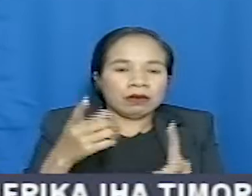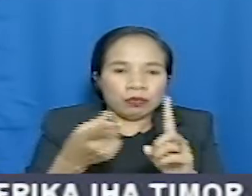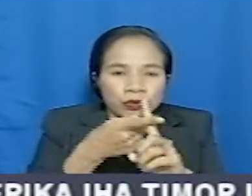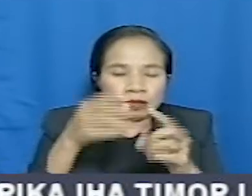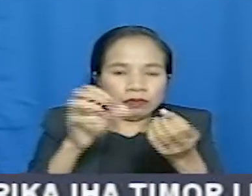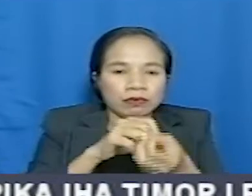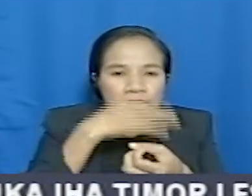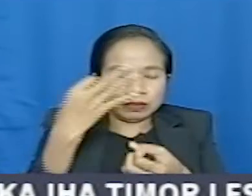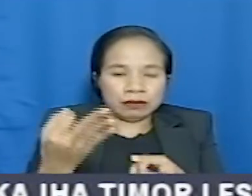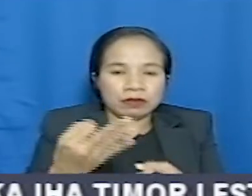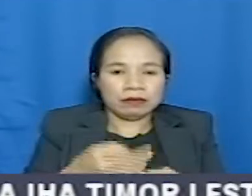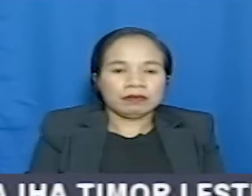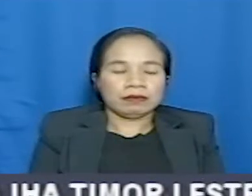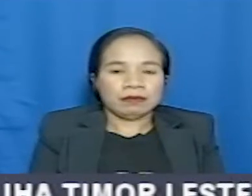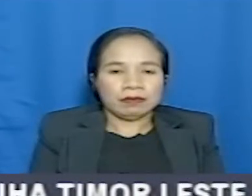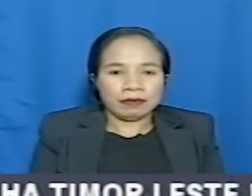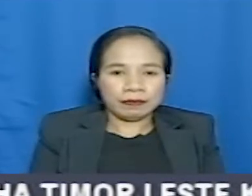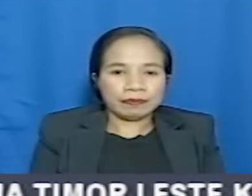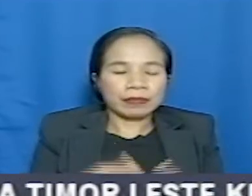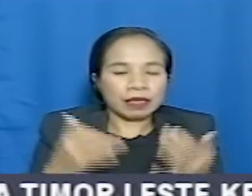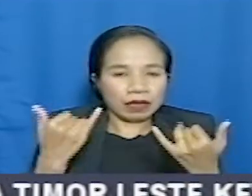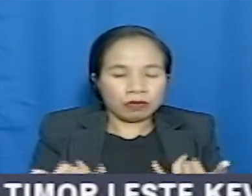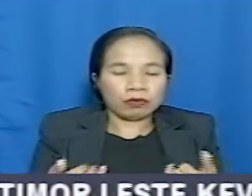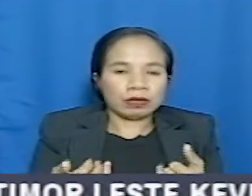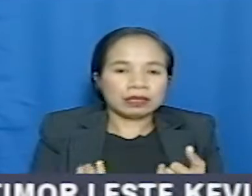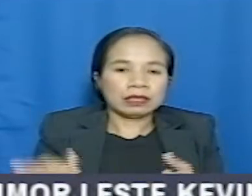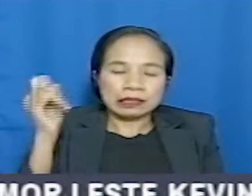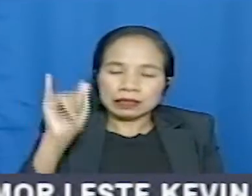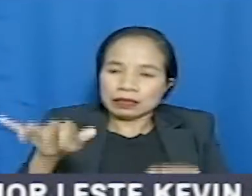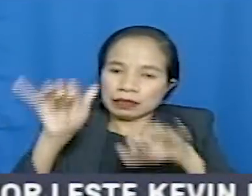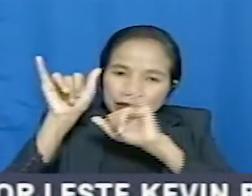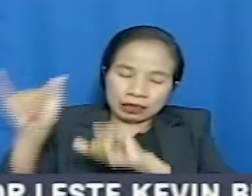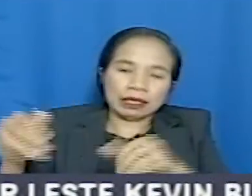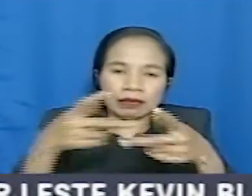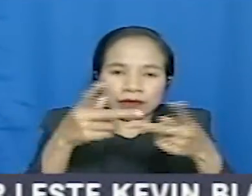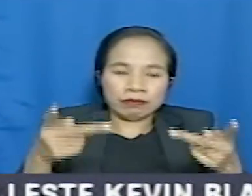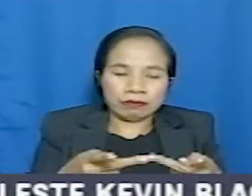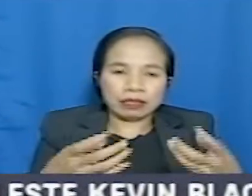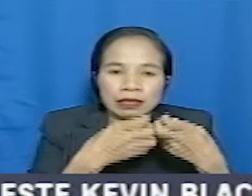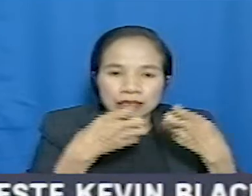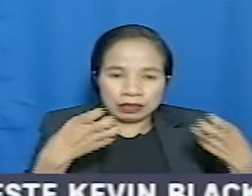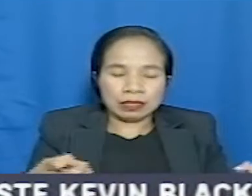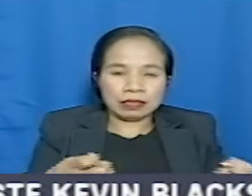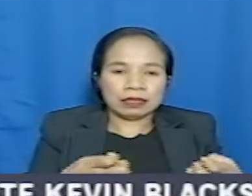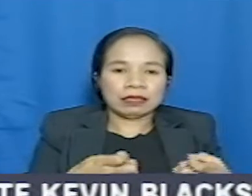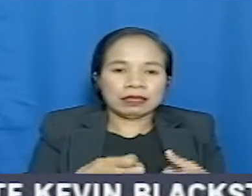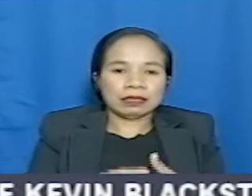positif coronavirus agora não será ela e a isolamento hospital foto